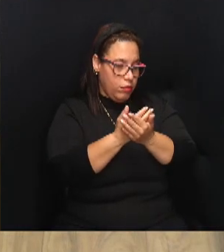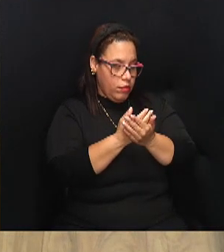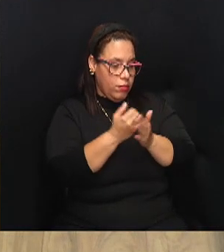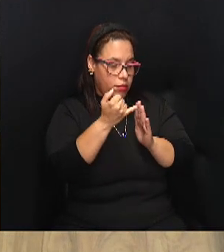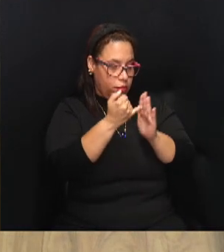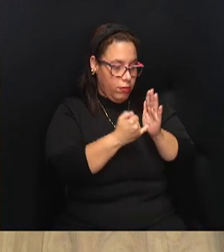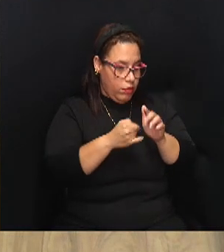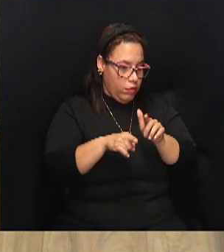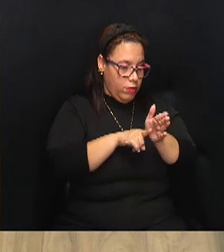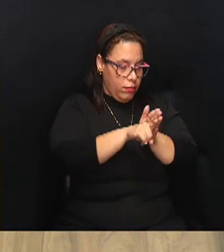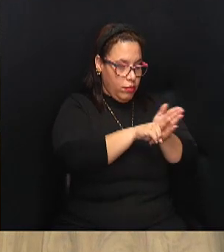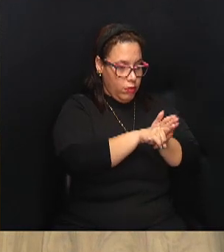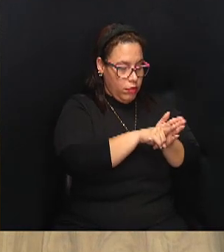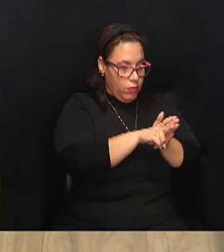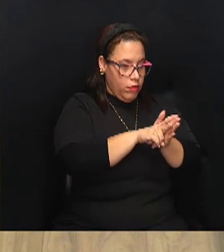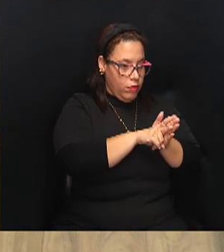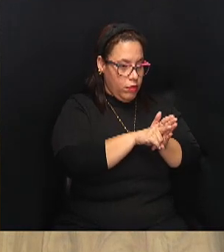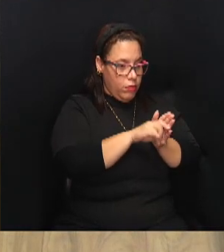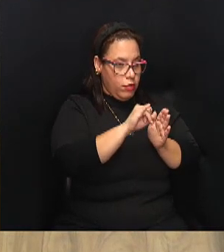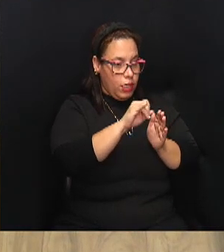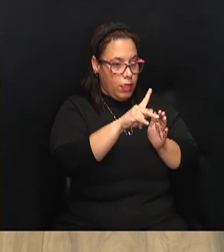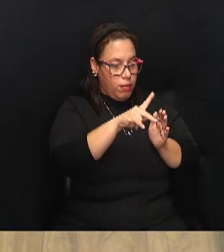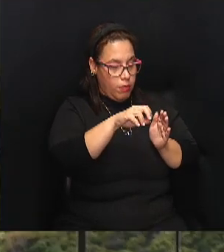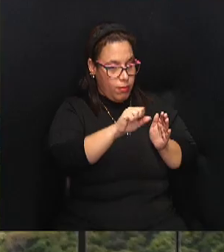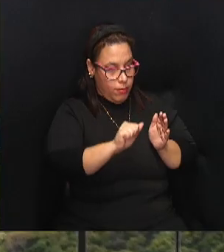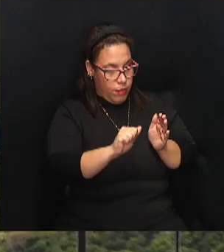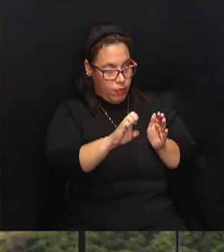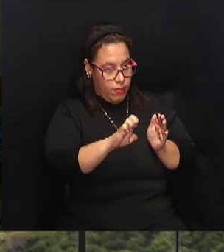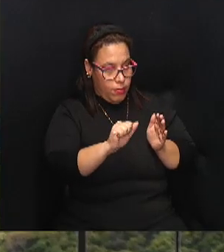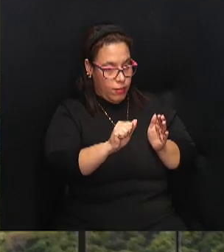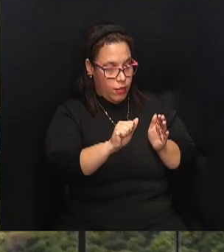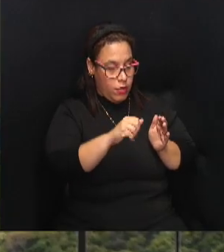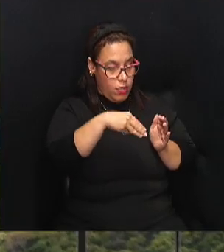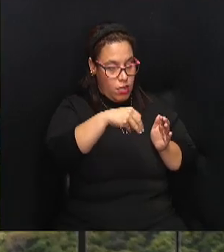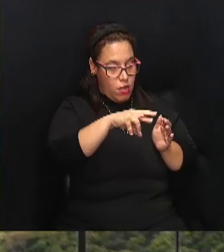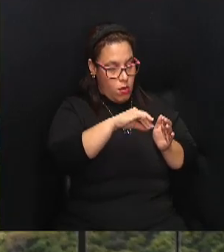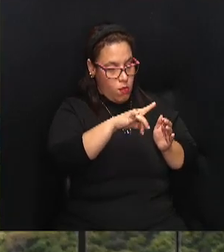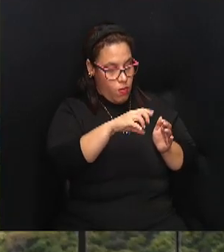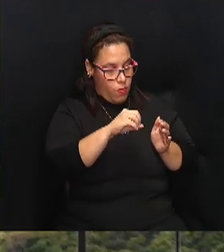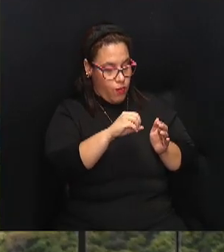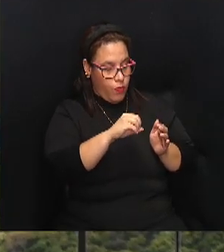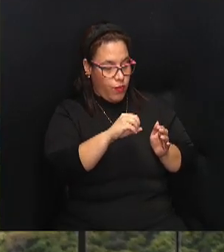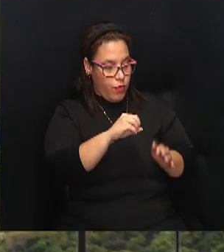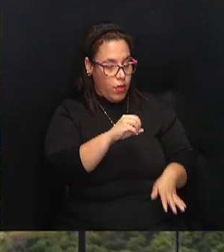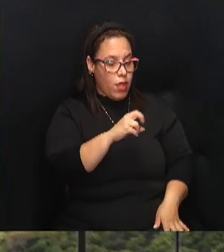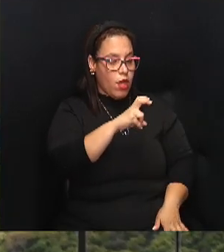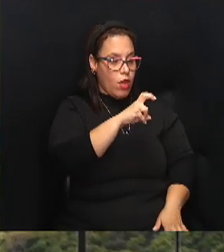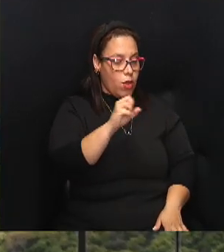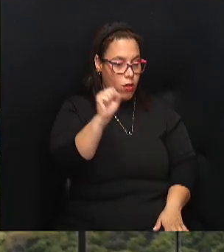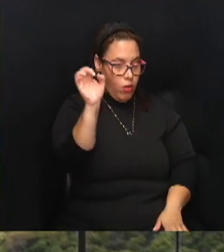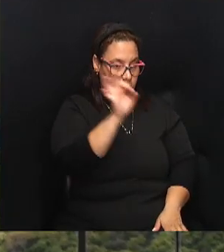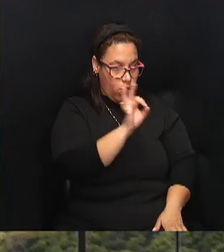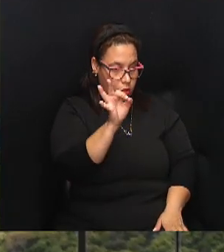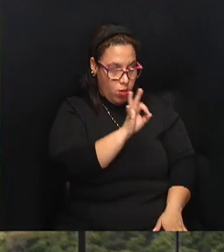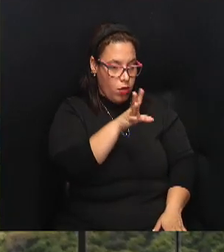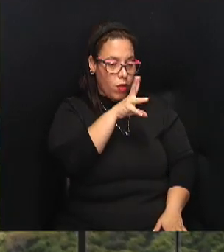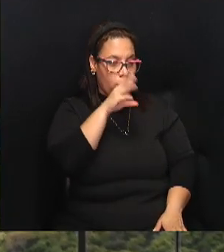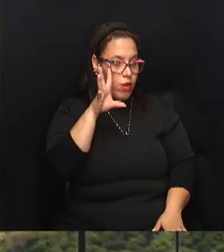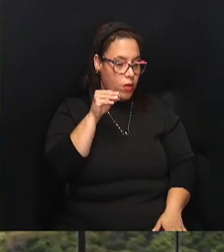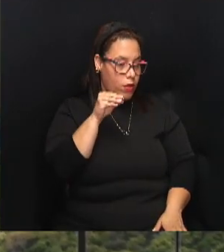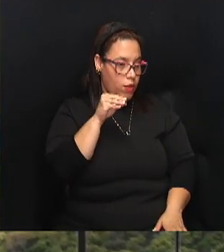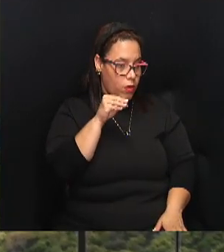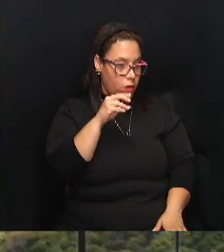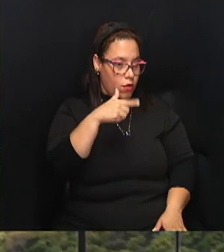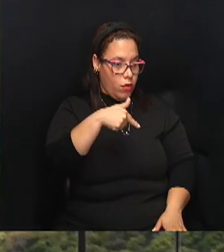de Pesquisa Econômica Aplicada, que é o IPE, o Marco Natalino. Ele mostra que apenas 58% das crianças e adolescentes